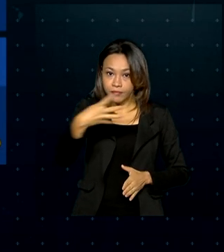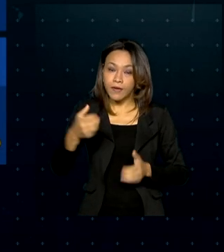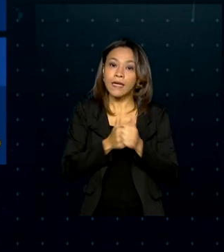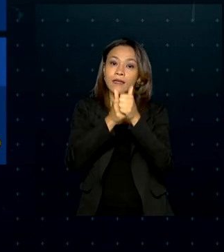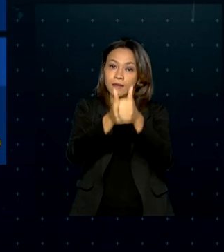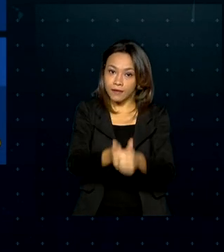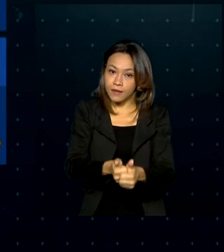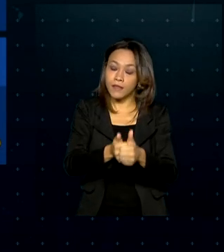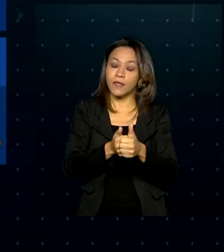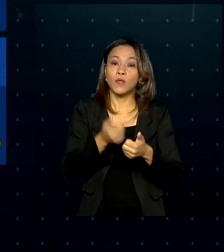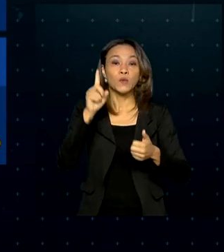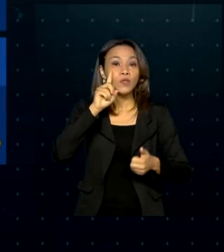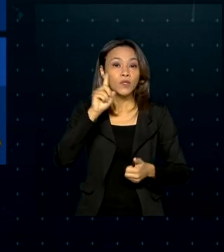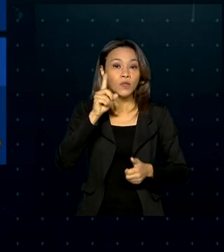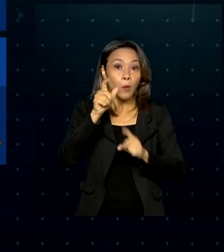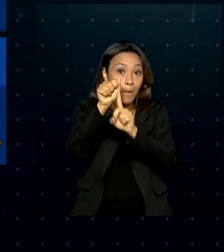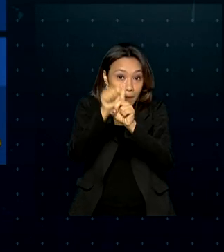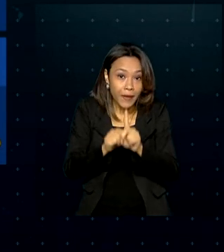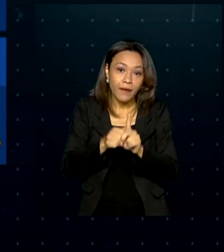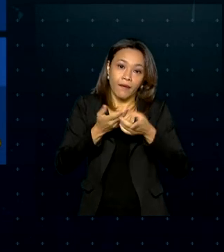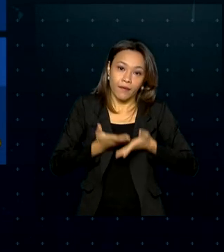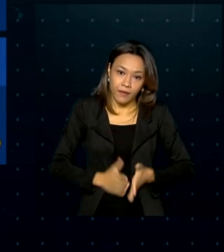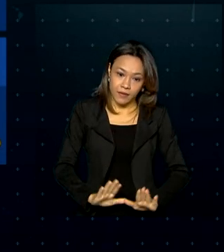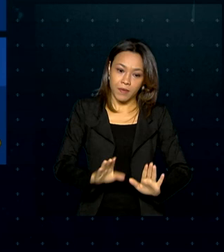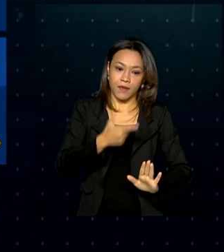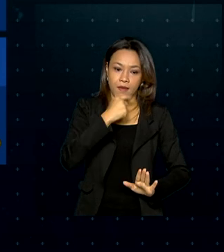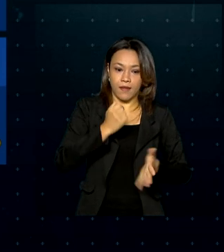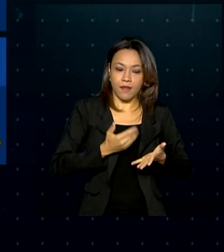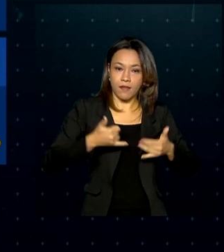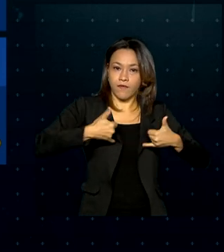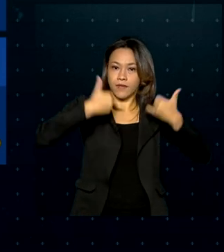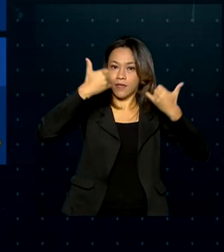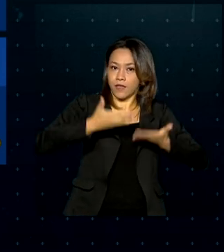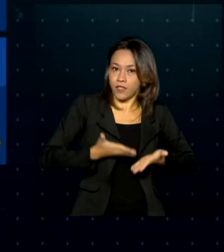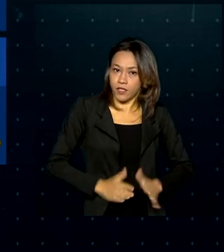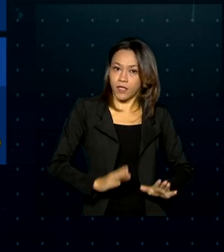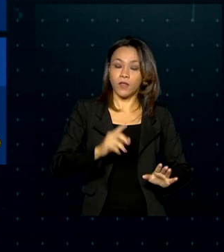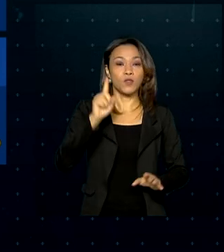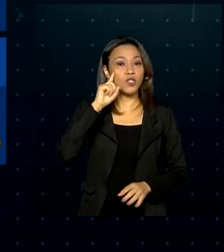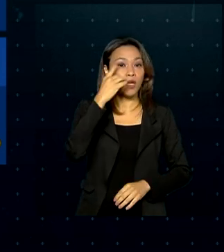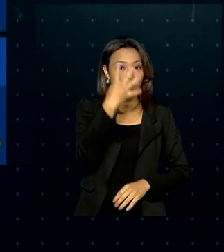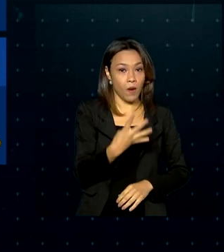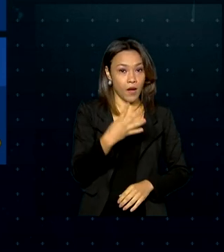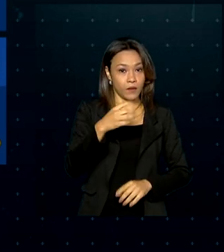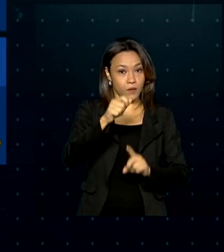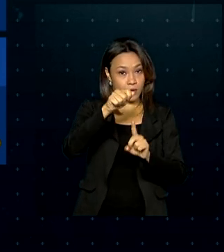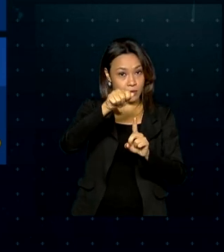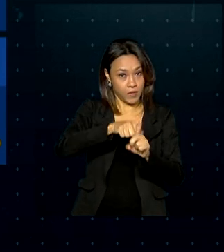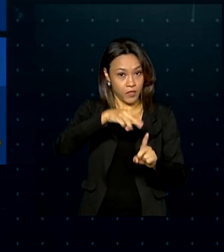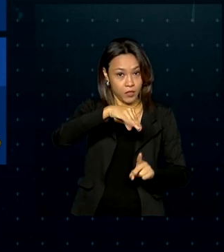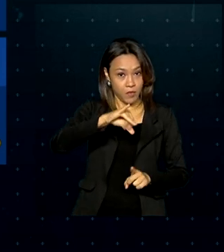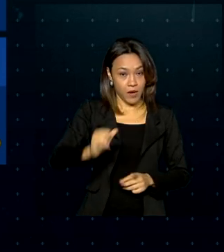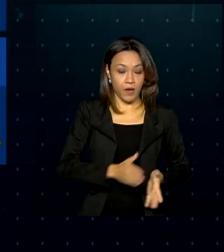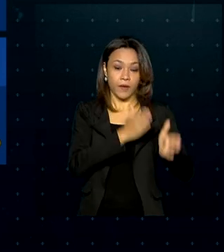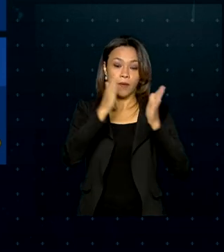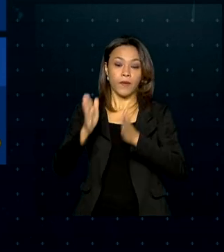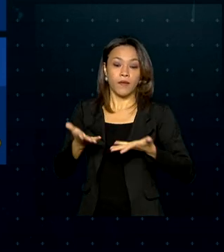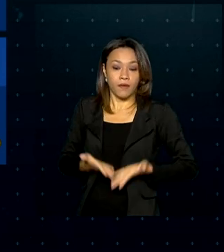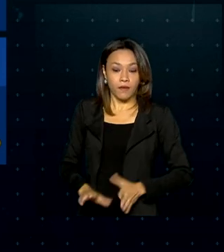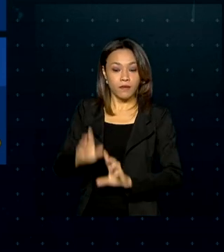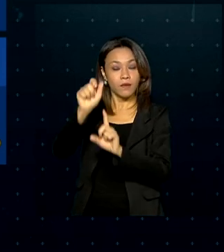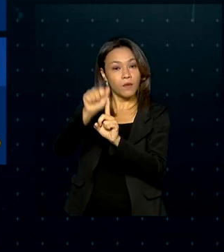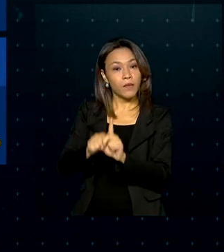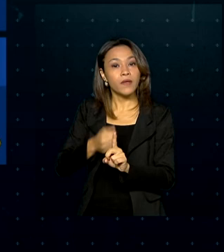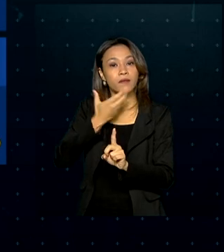de nascimento. Quem faz aniversário em janeiro poderá sacar no dia 4 de maio. E os nascidos em dezembro vão